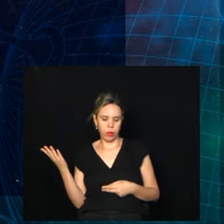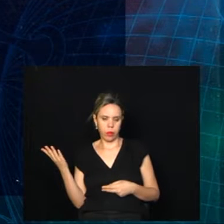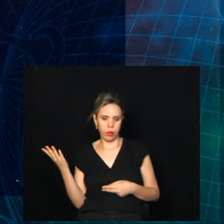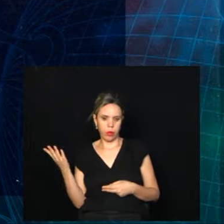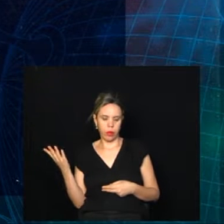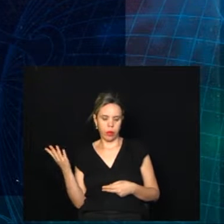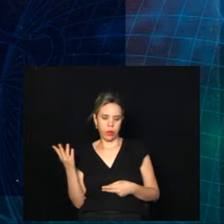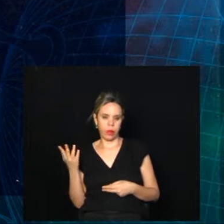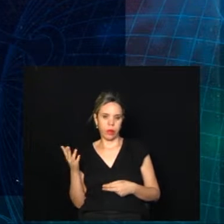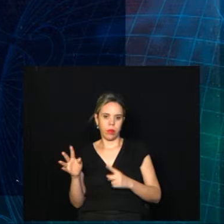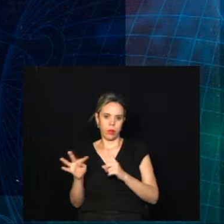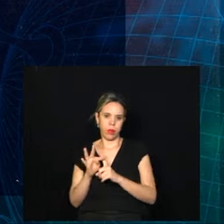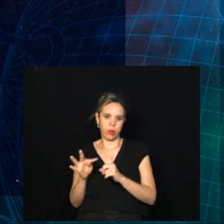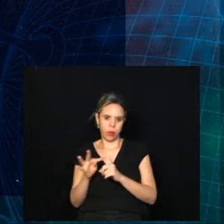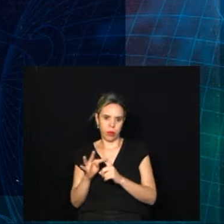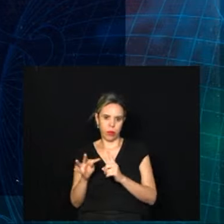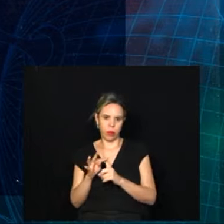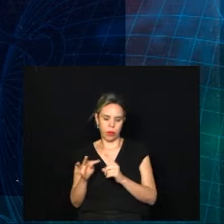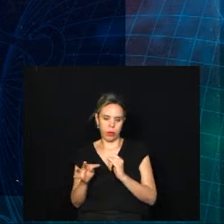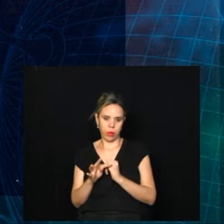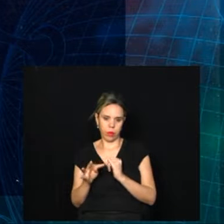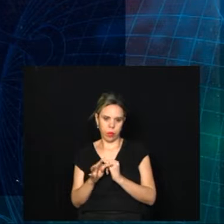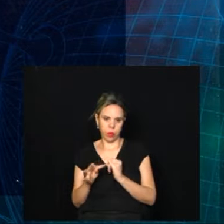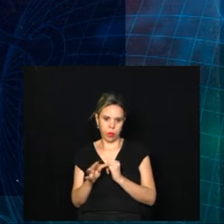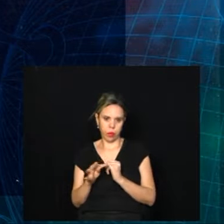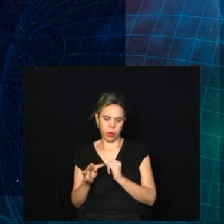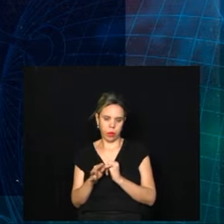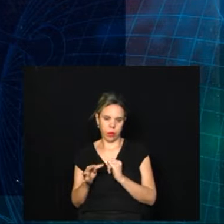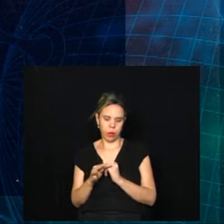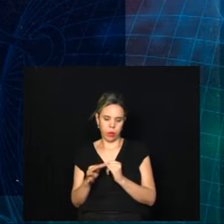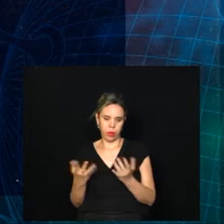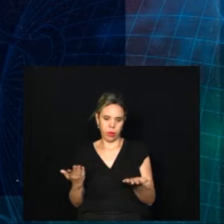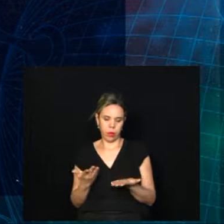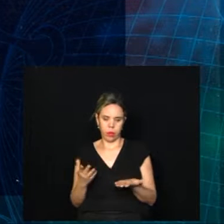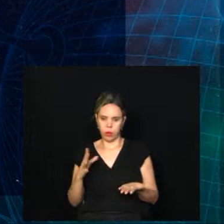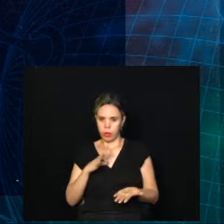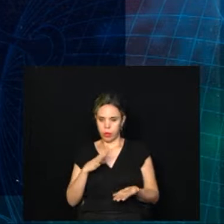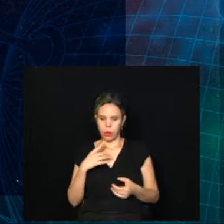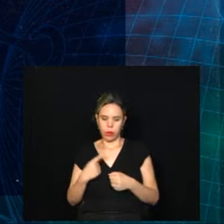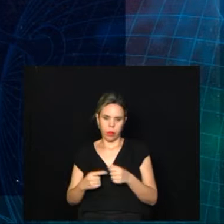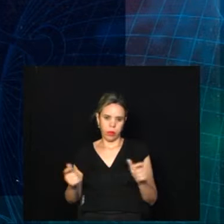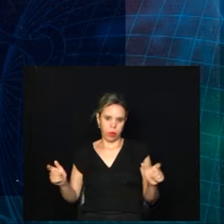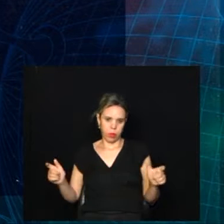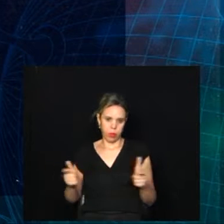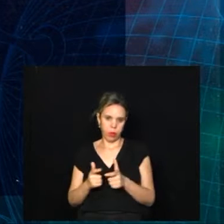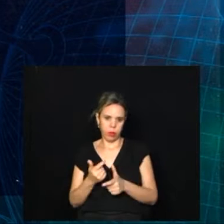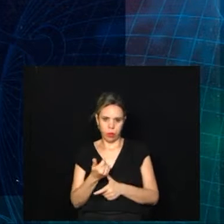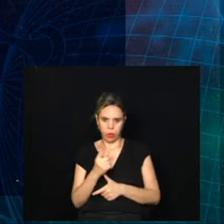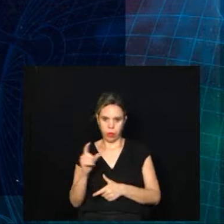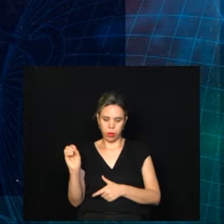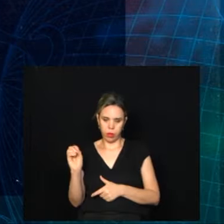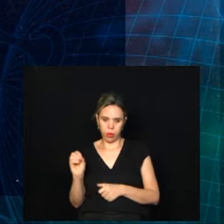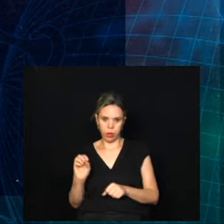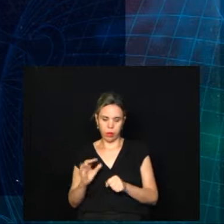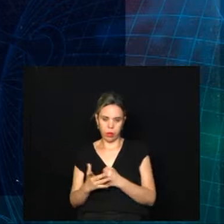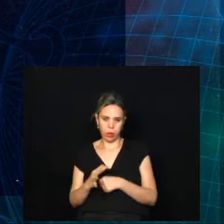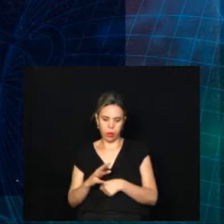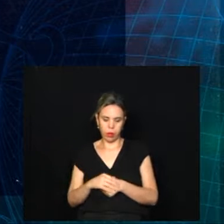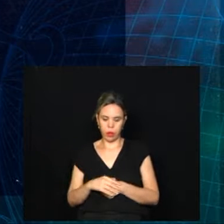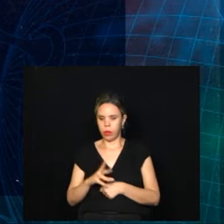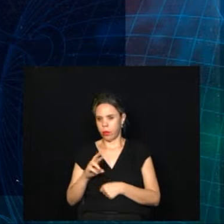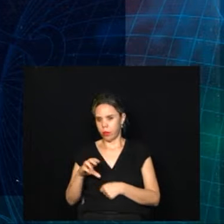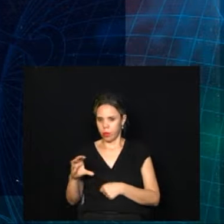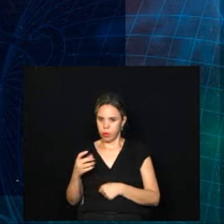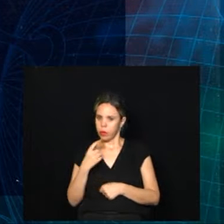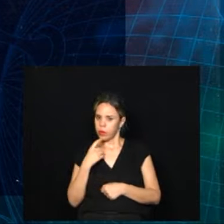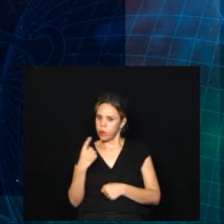14.720, Itatiba, 14.706. Agora, os municípios com menos de 10 mil casos da doença aqui na